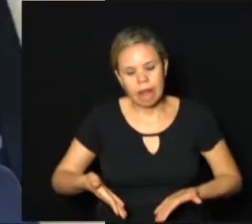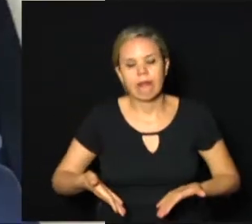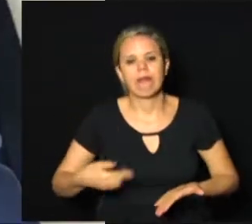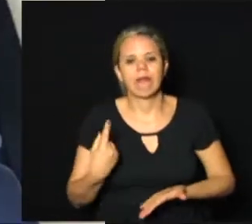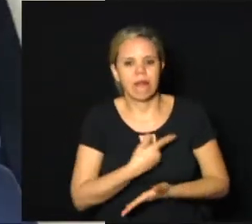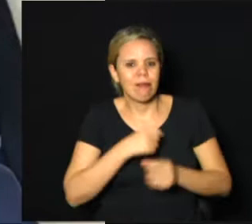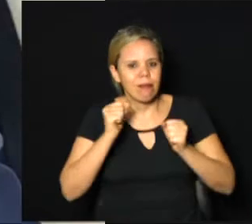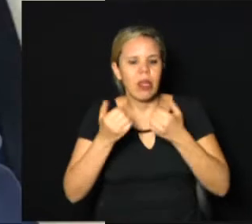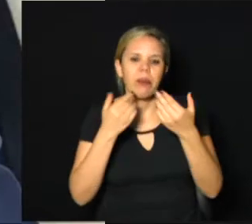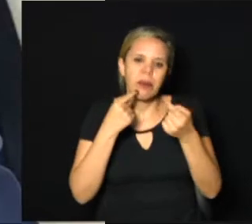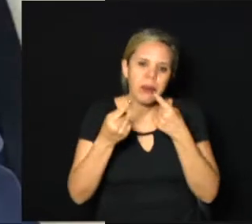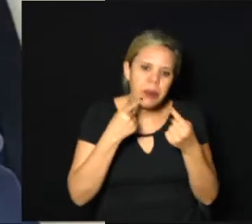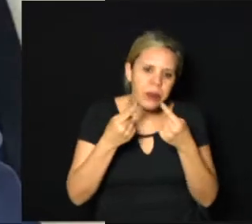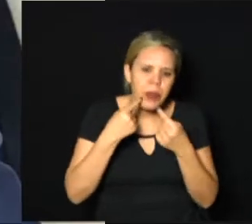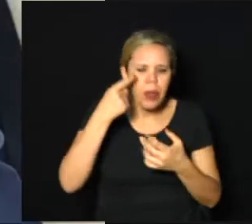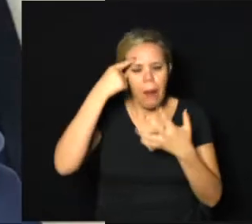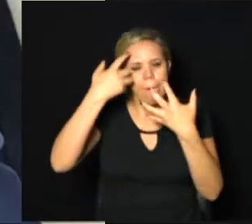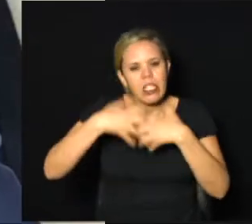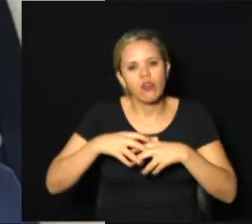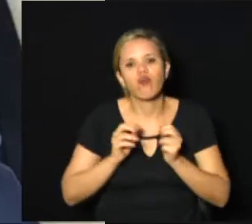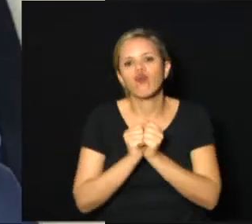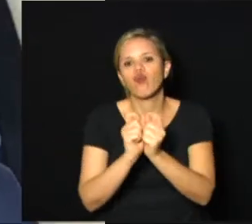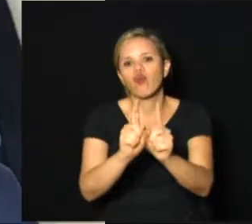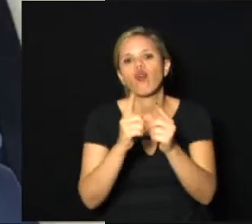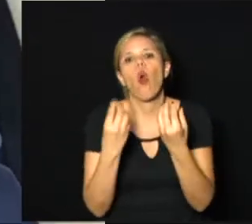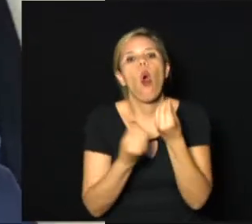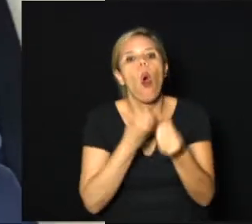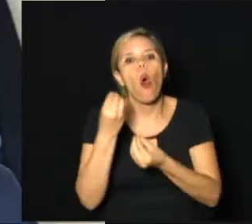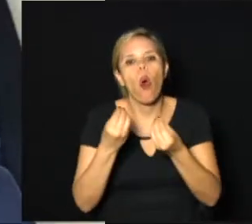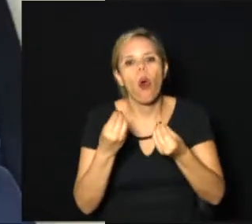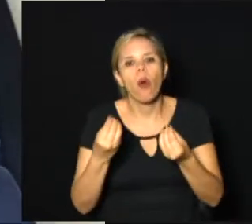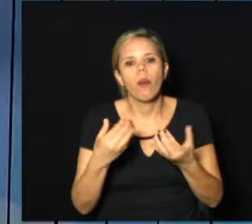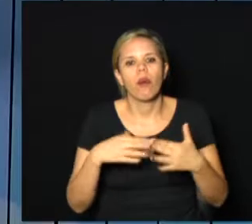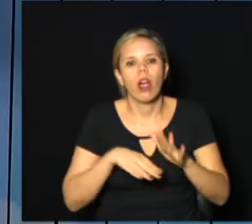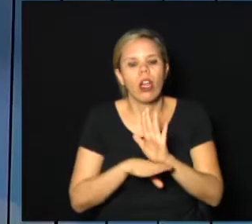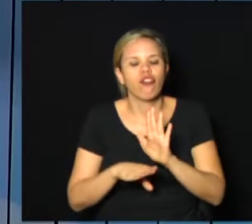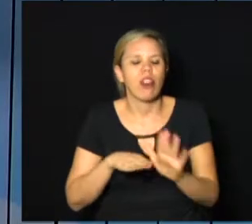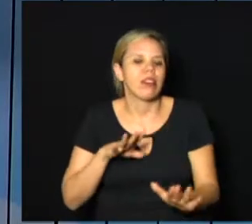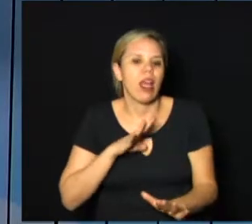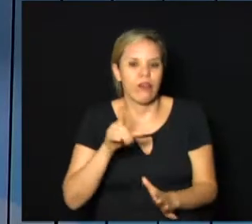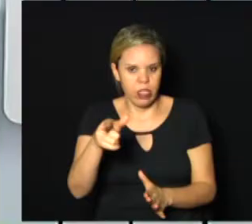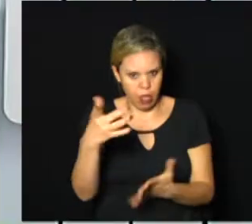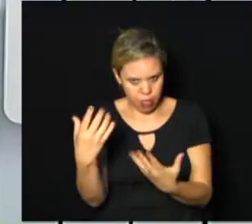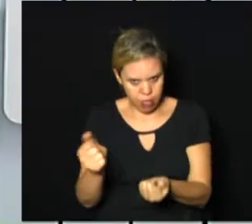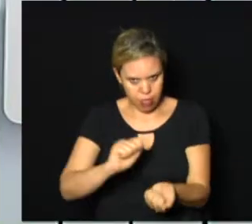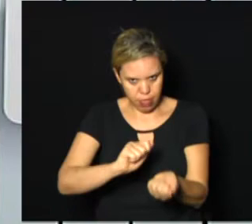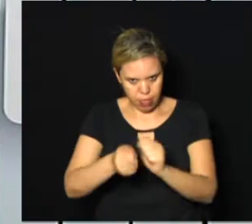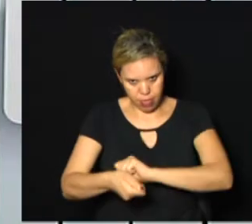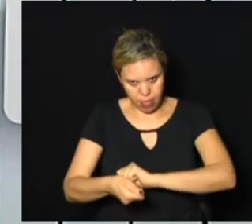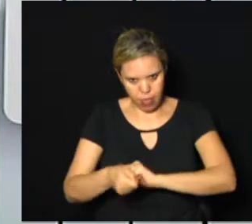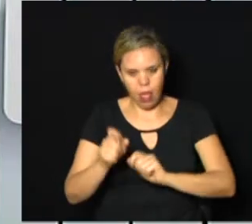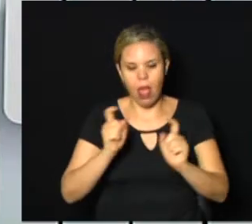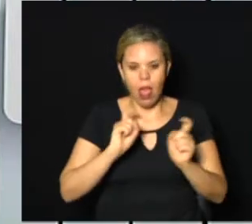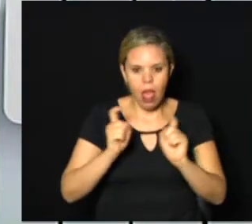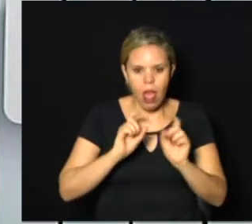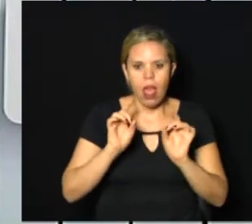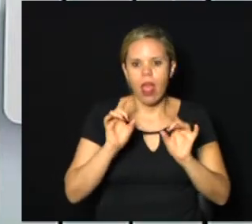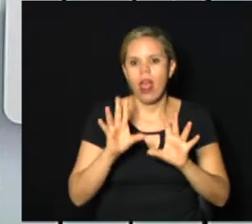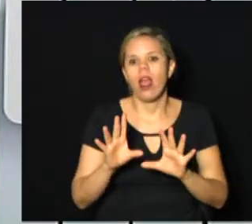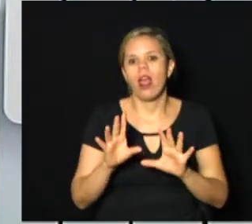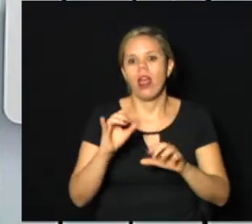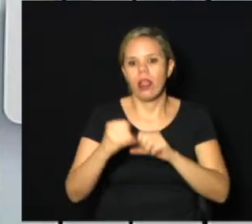que nós possamos dialogar e pensar juntos caminhos para a nossa cidade. Tem se adaptado às reuniões extraordinárias de